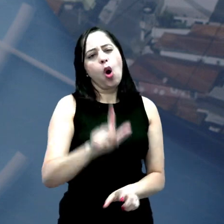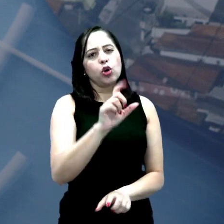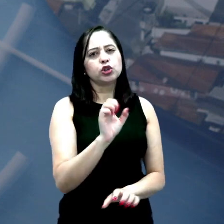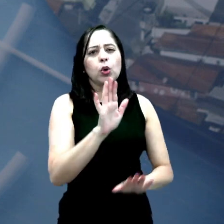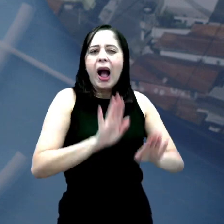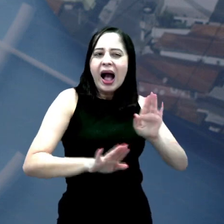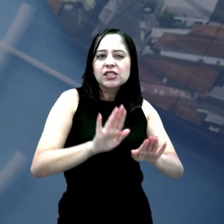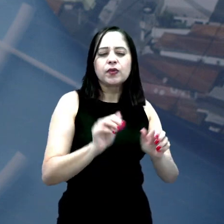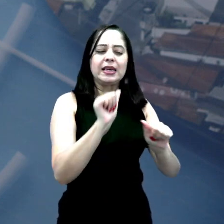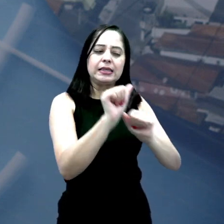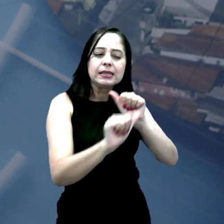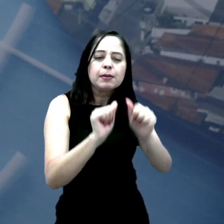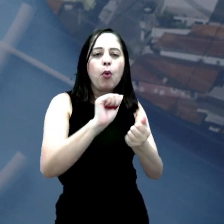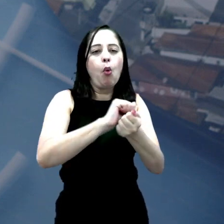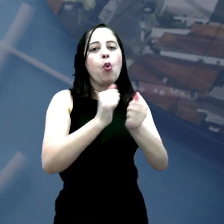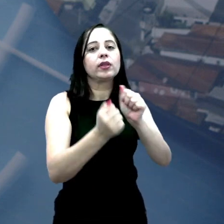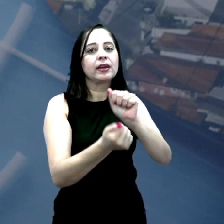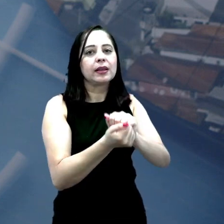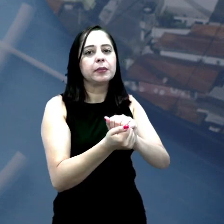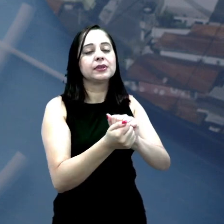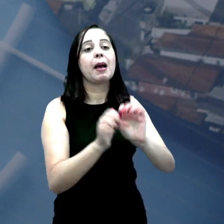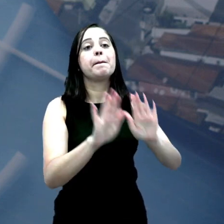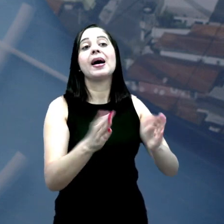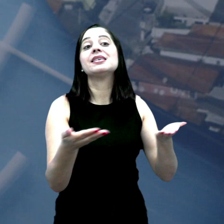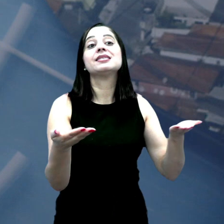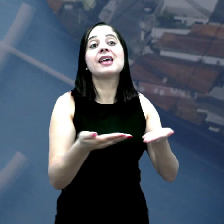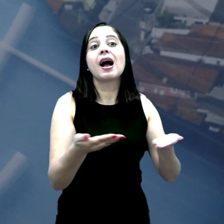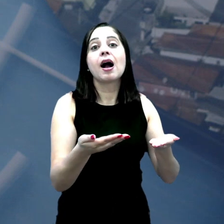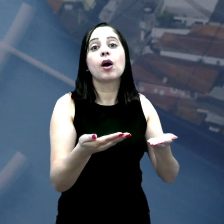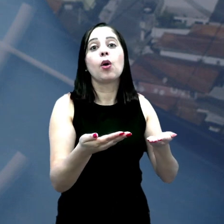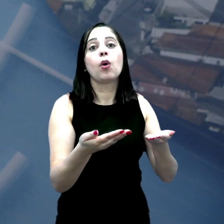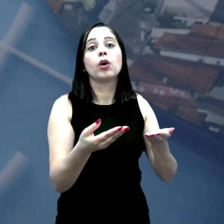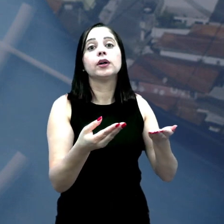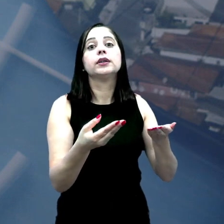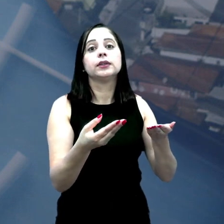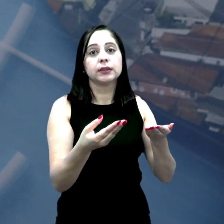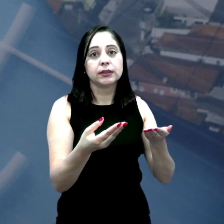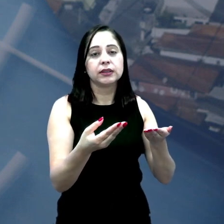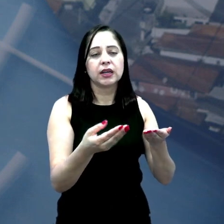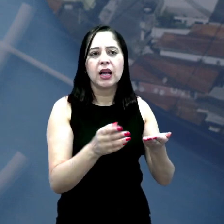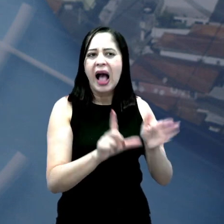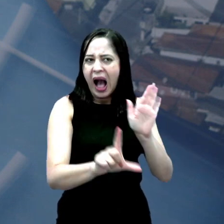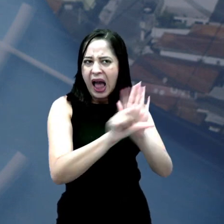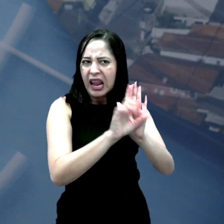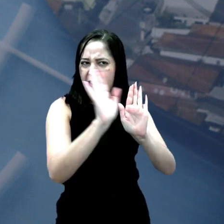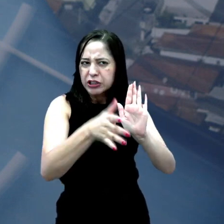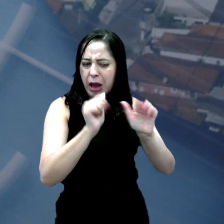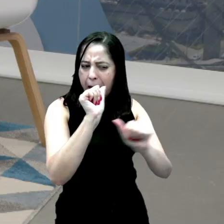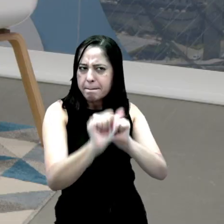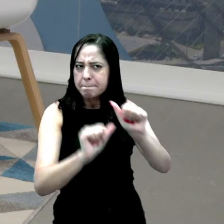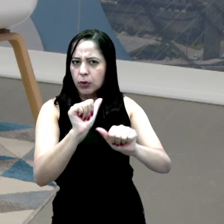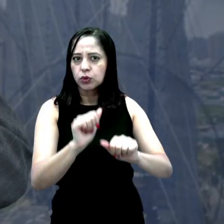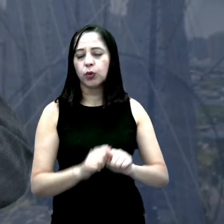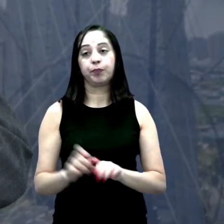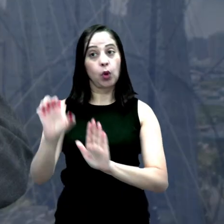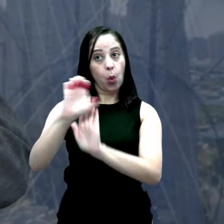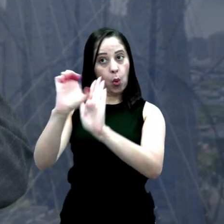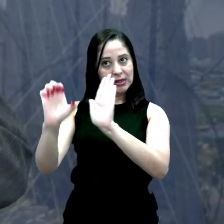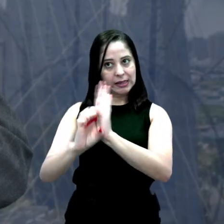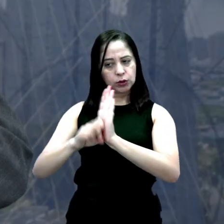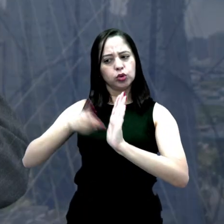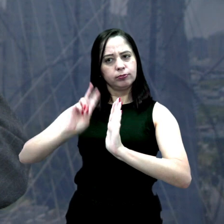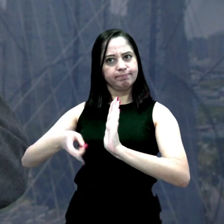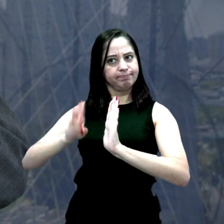né, por questões políticas também. Como que está a situação agora? Houve grandes mudanças, né? O Estatuto, ele